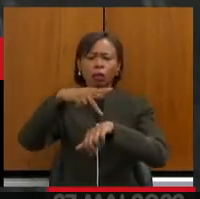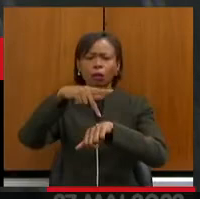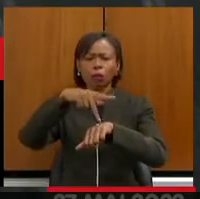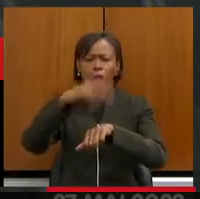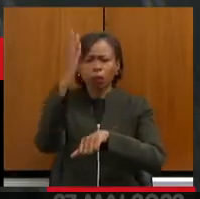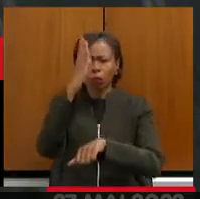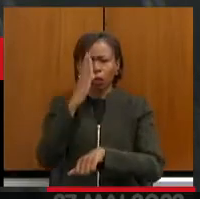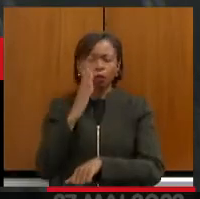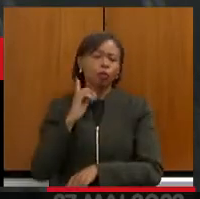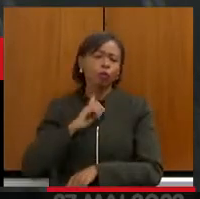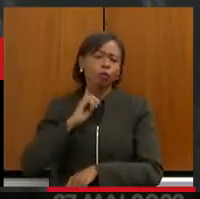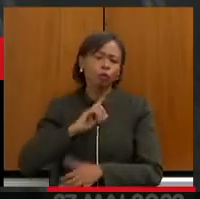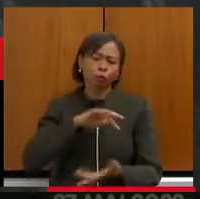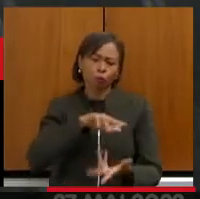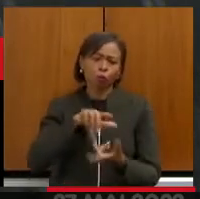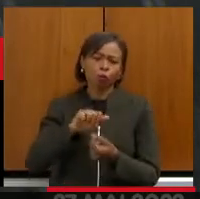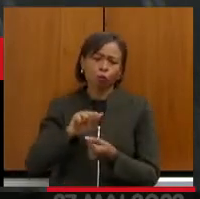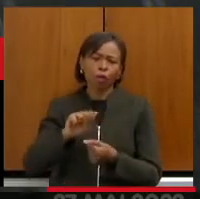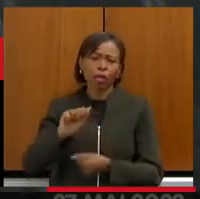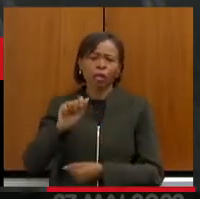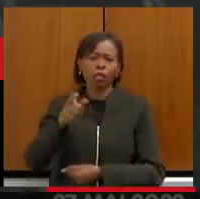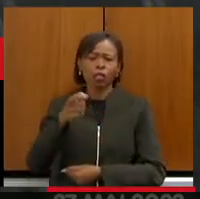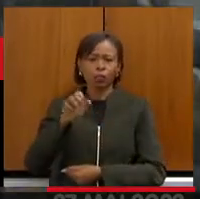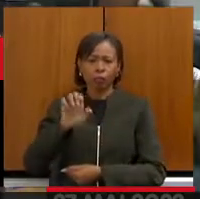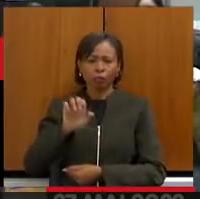Brasil pelo mundo axé